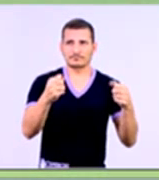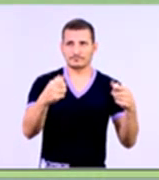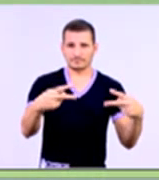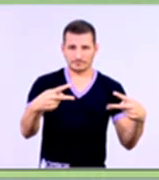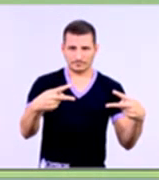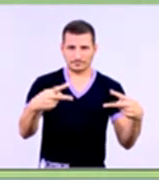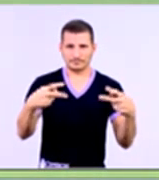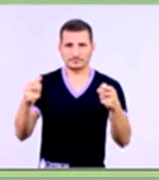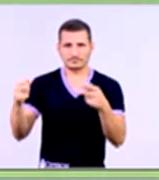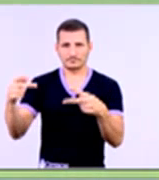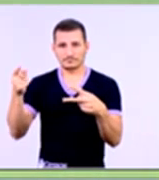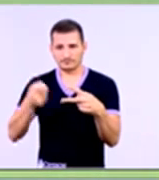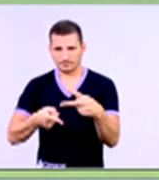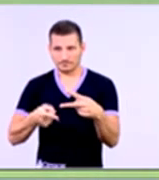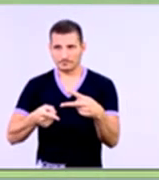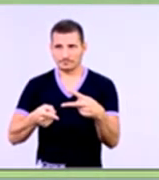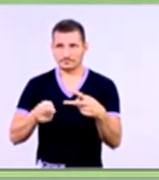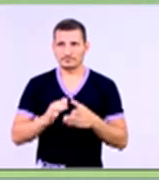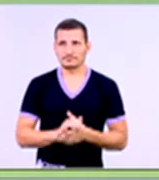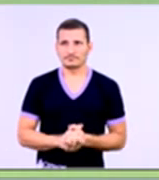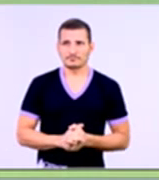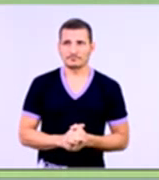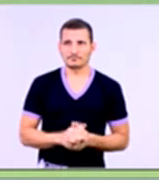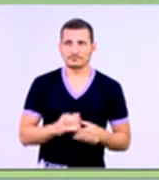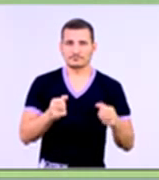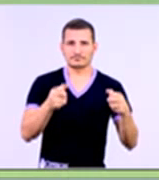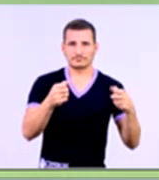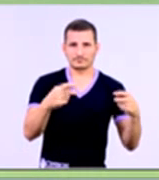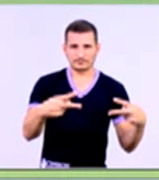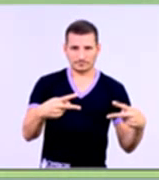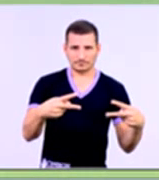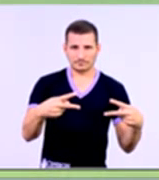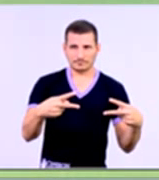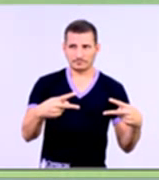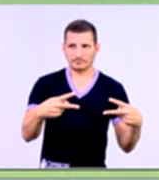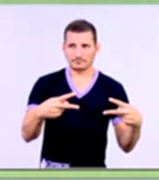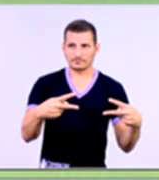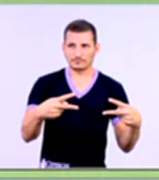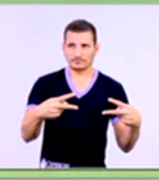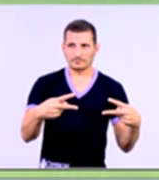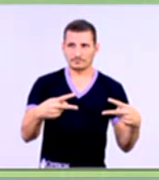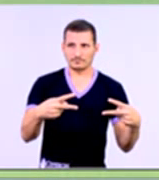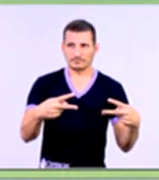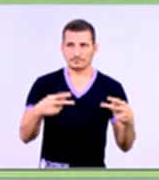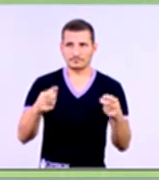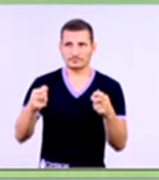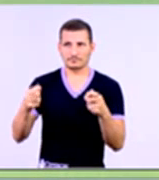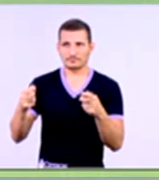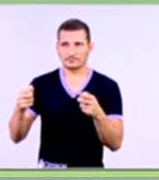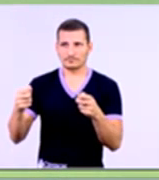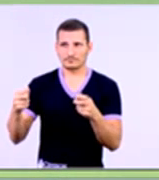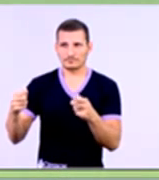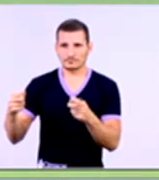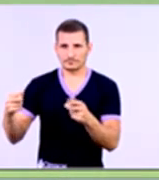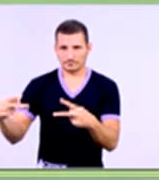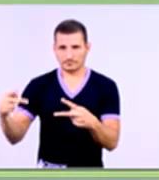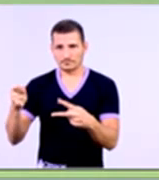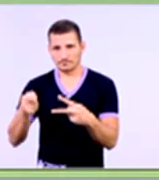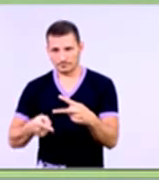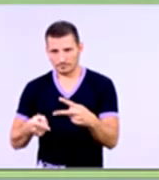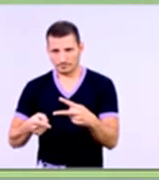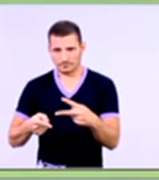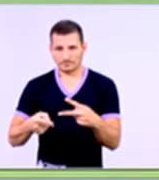o valor. Uma tag que abre e fecha e o valor. Assim